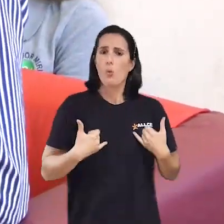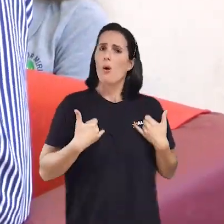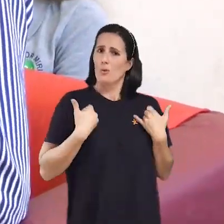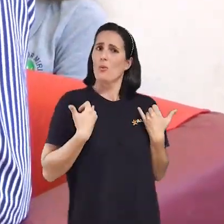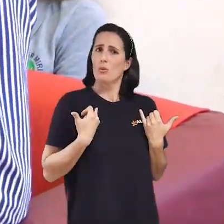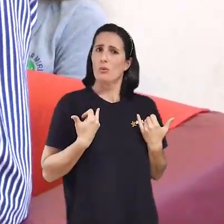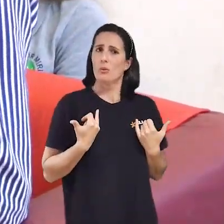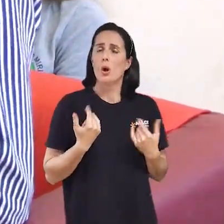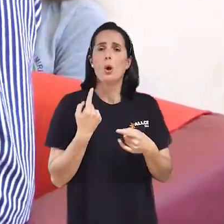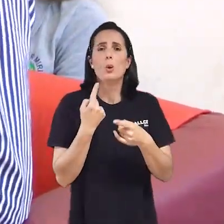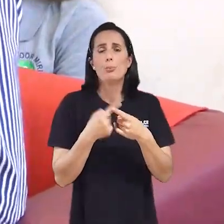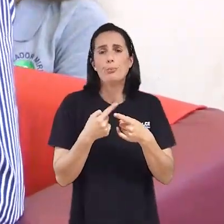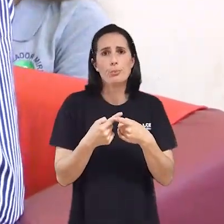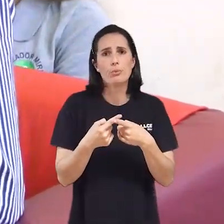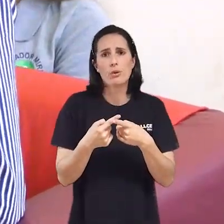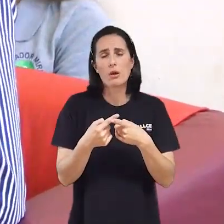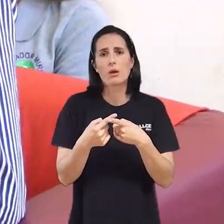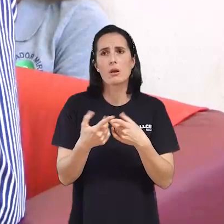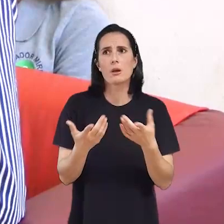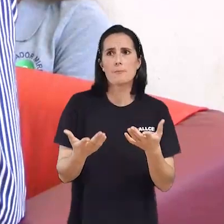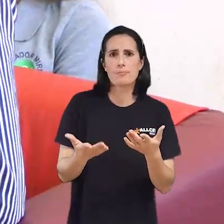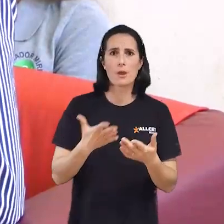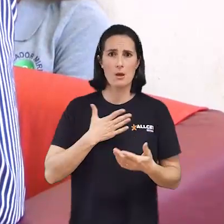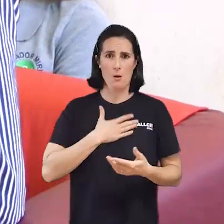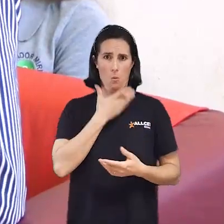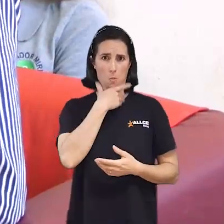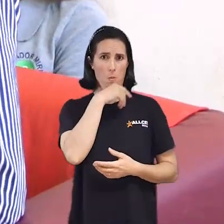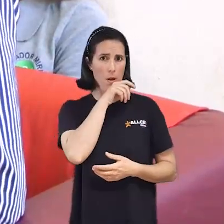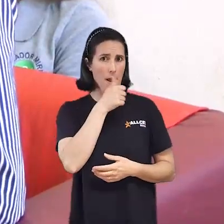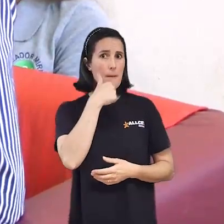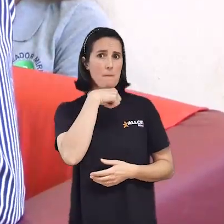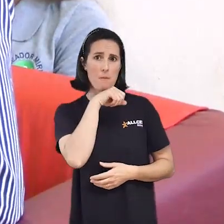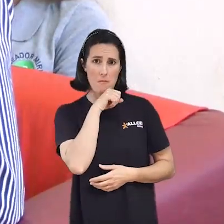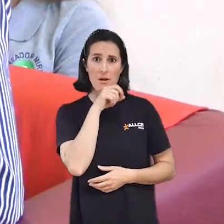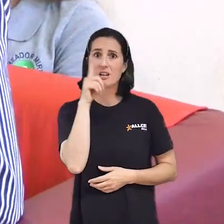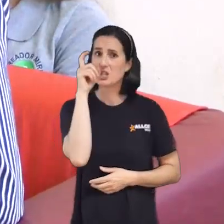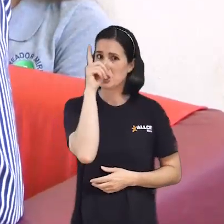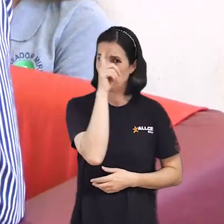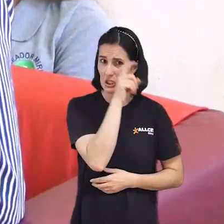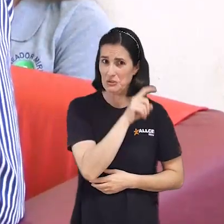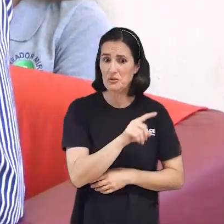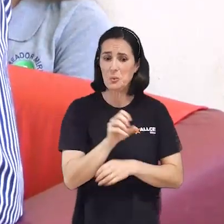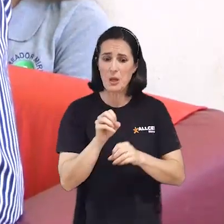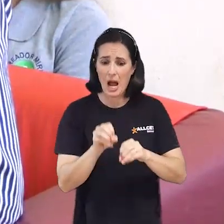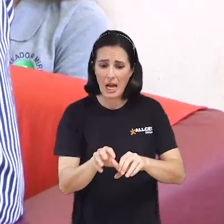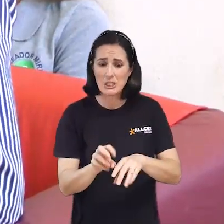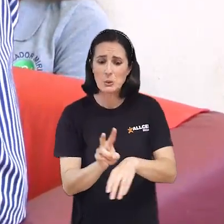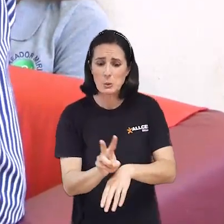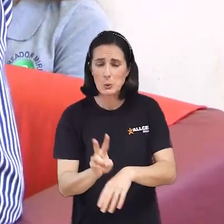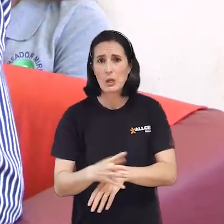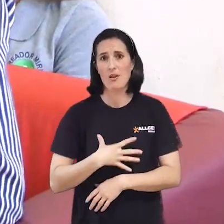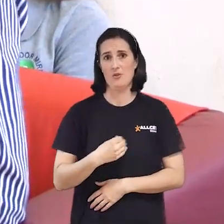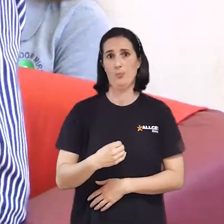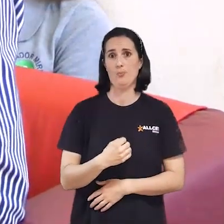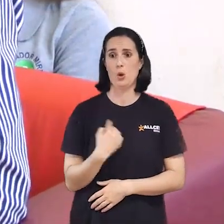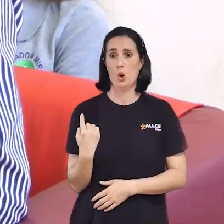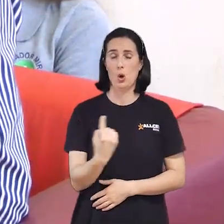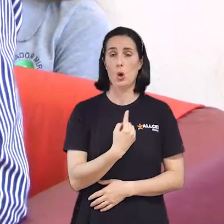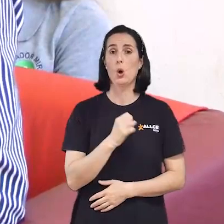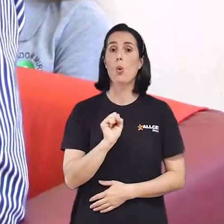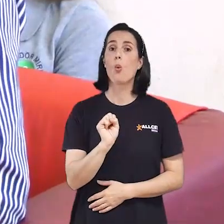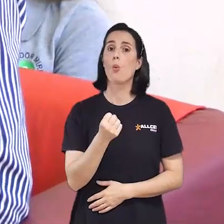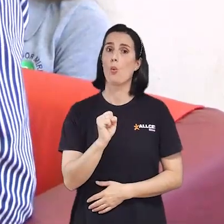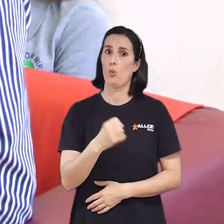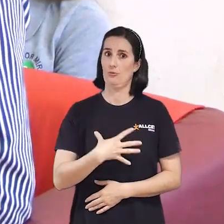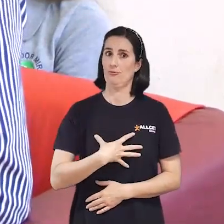de ter mais quantidade, né? Então, o pão com linguiça me acompanhou a vida. Eu posso dizer para ti, e falo isso com muito orgulho,